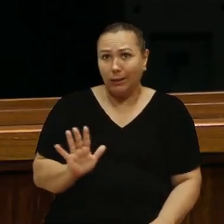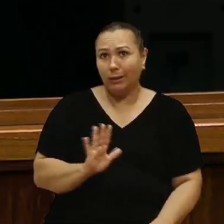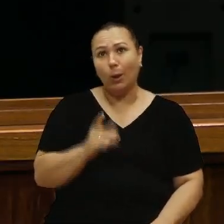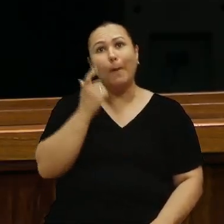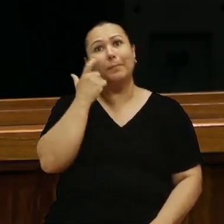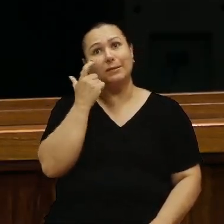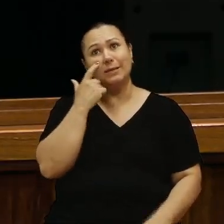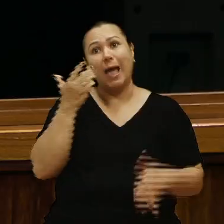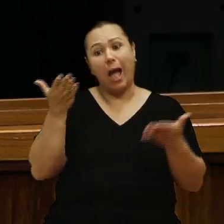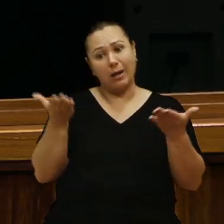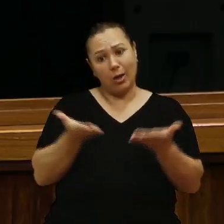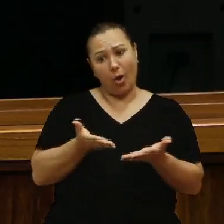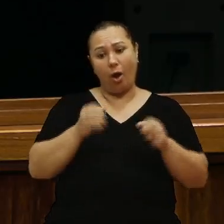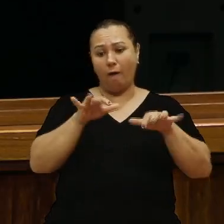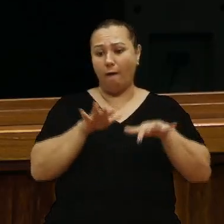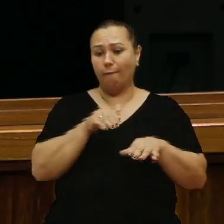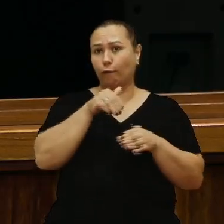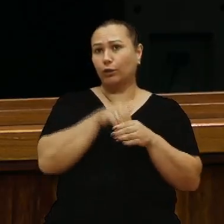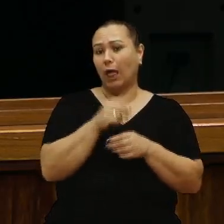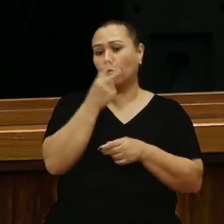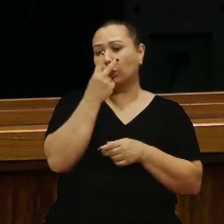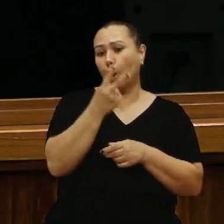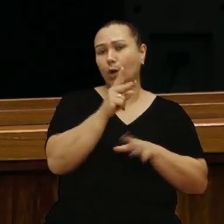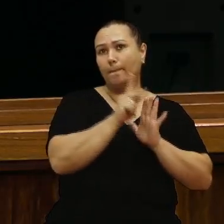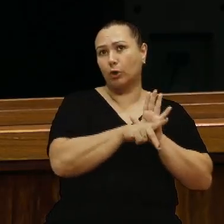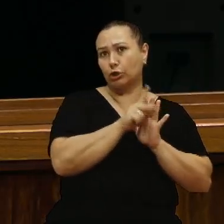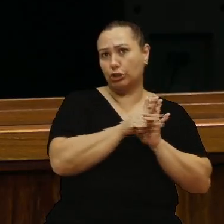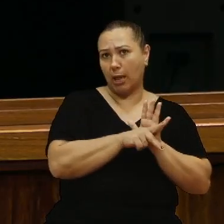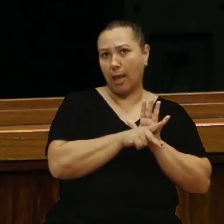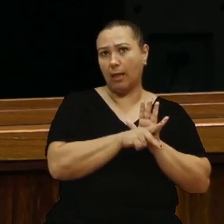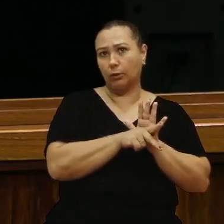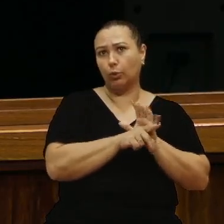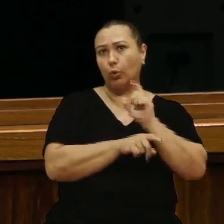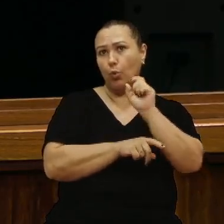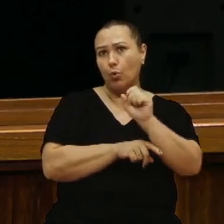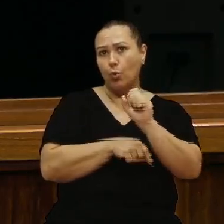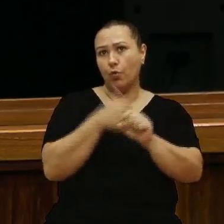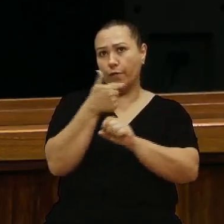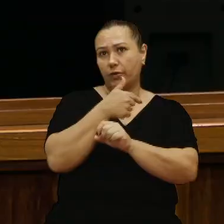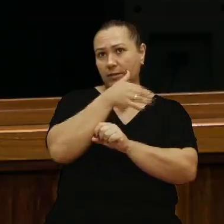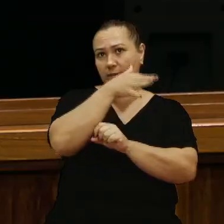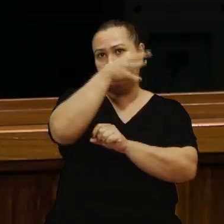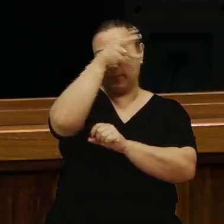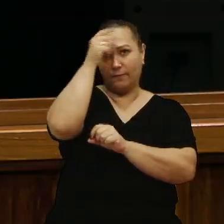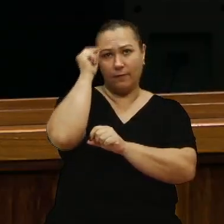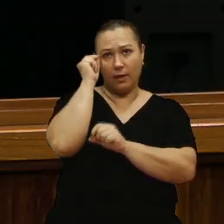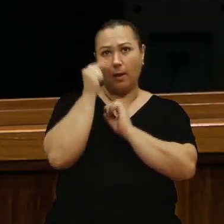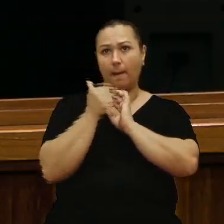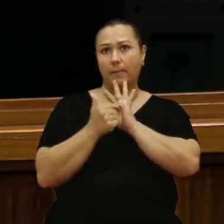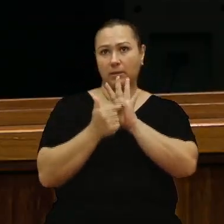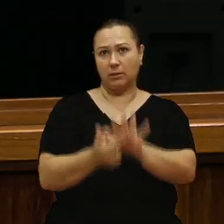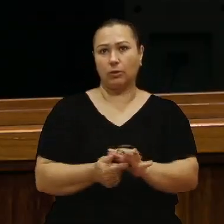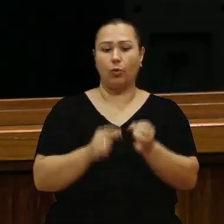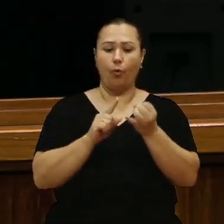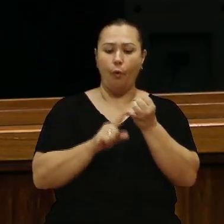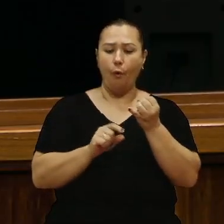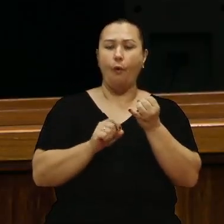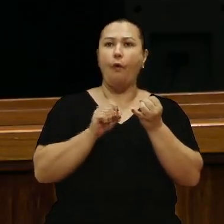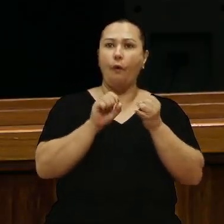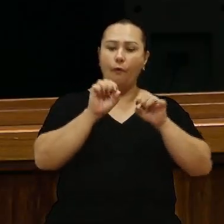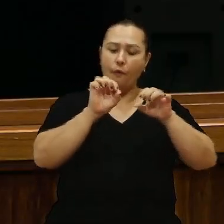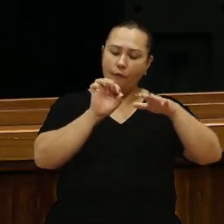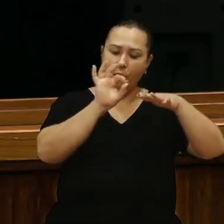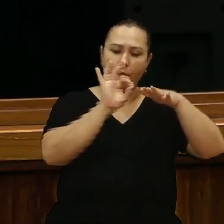que essa sessão ia votar aqueles 2 projetos que o vice-prefeito veio apresentar para nós, que era o da festa da uva e